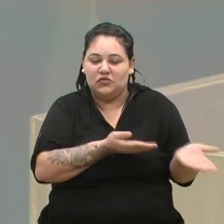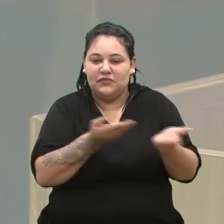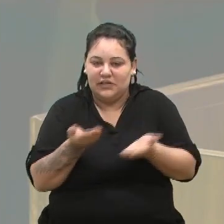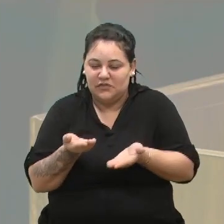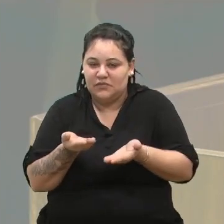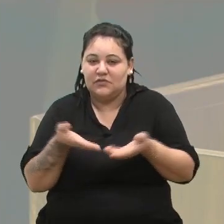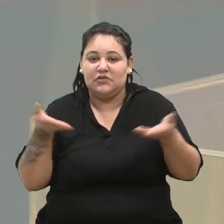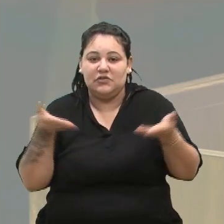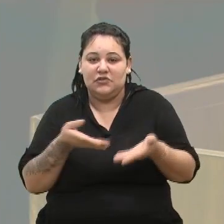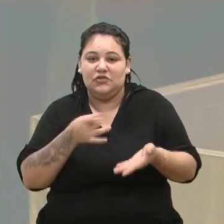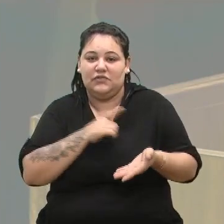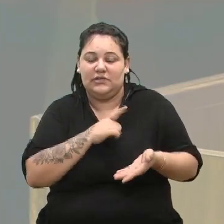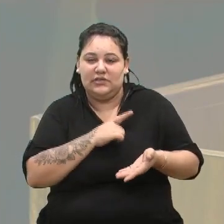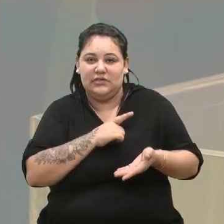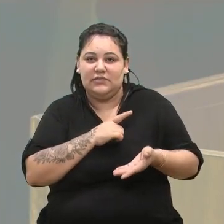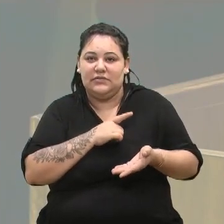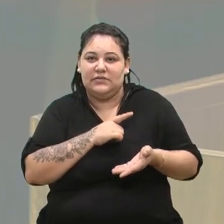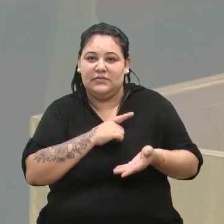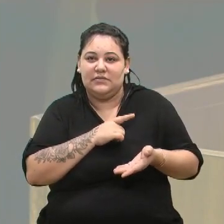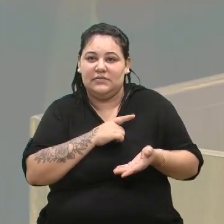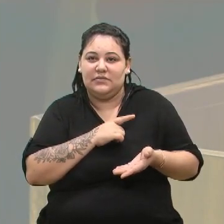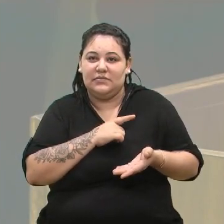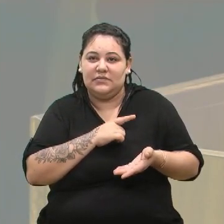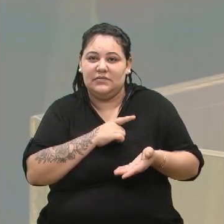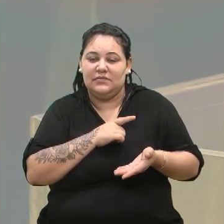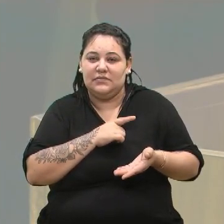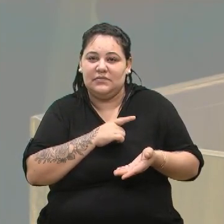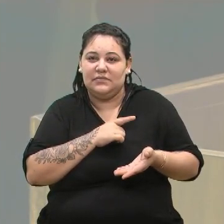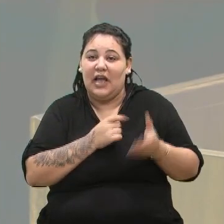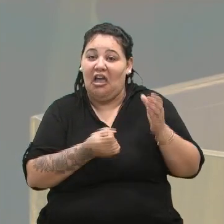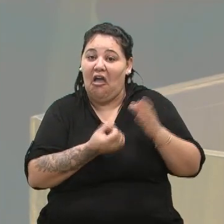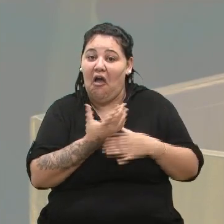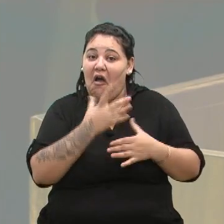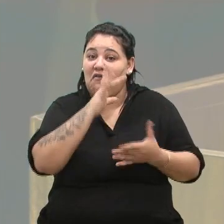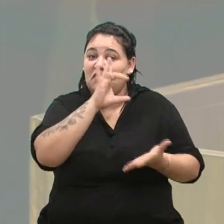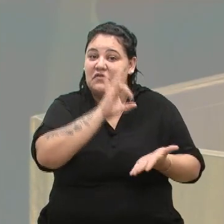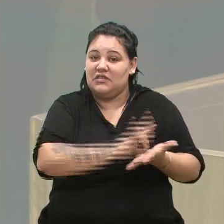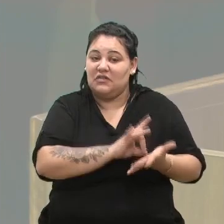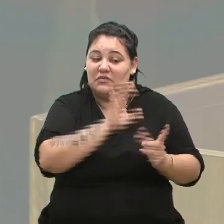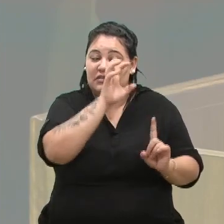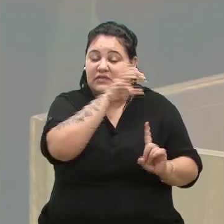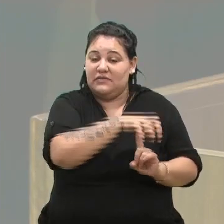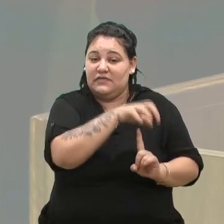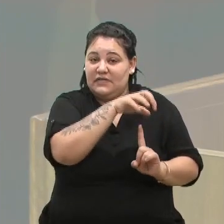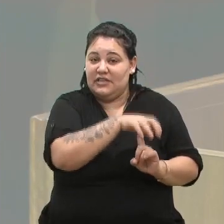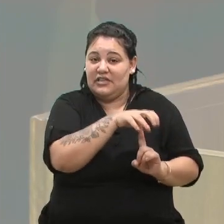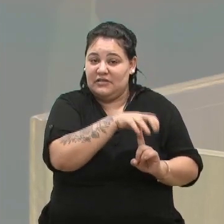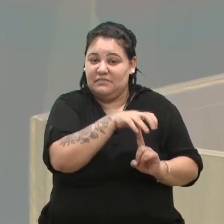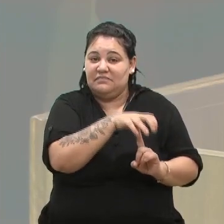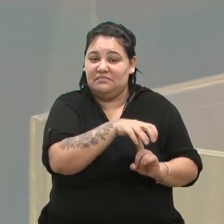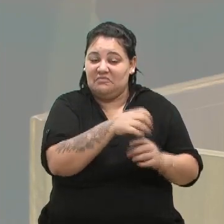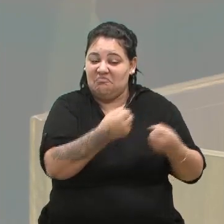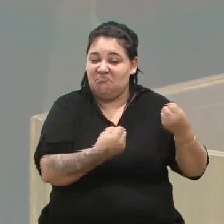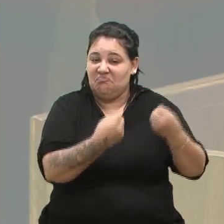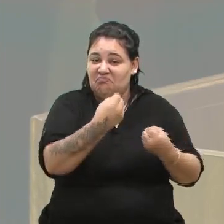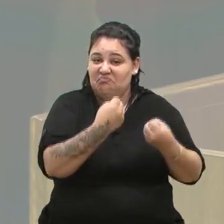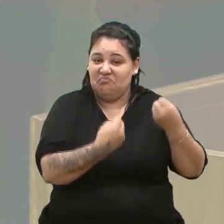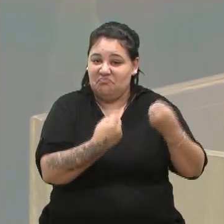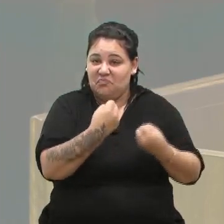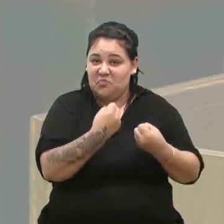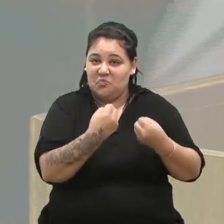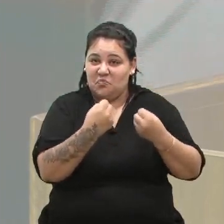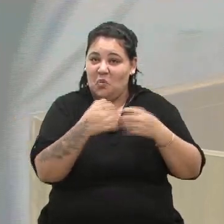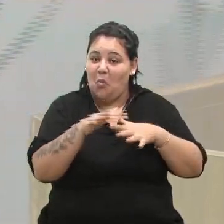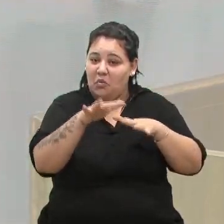ser esse lançamento da feira de veículos mobilidade elétrica, que